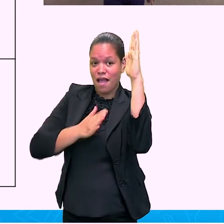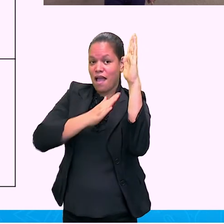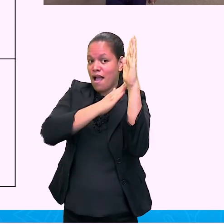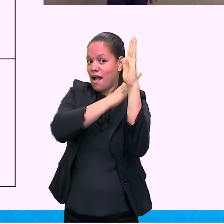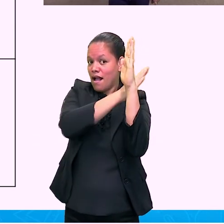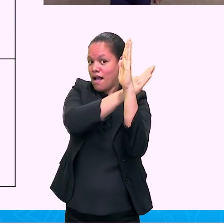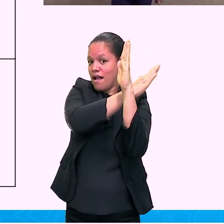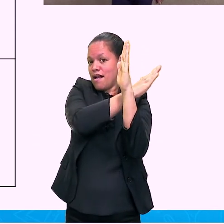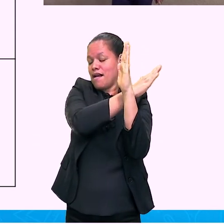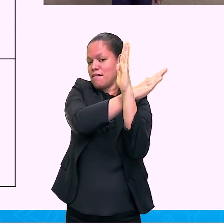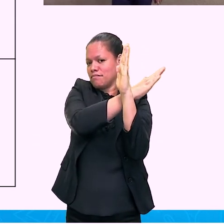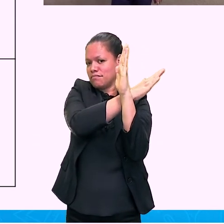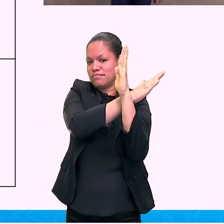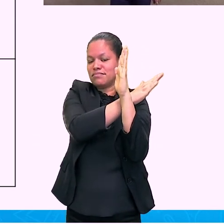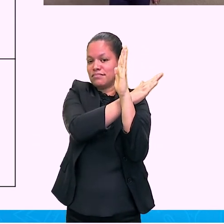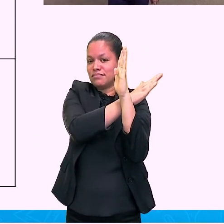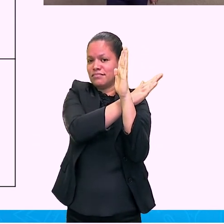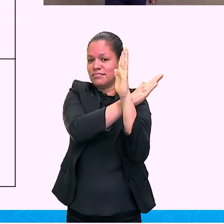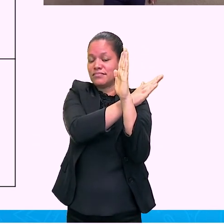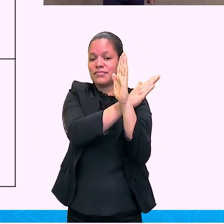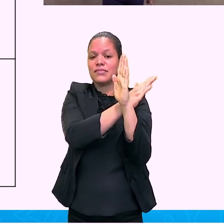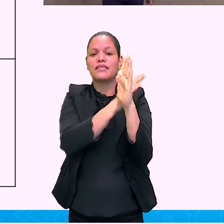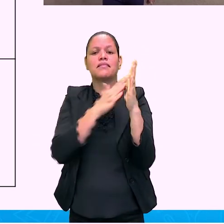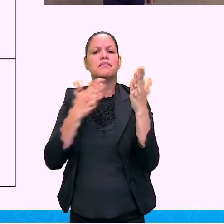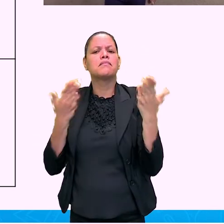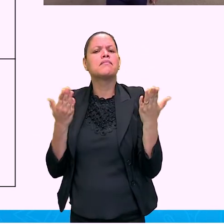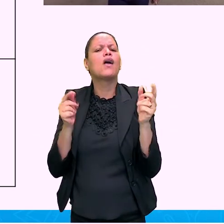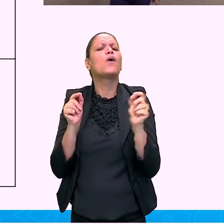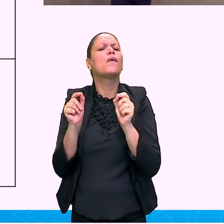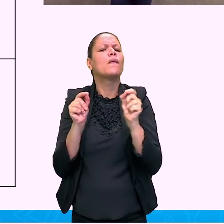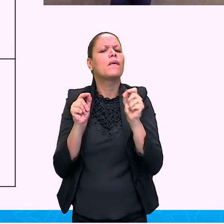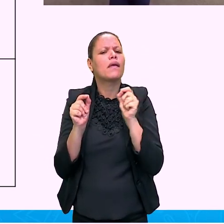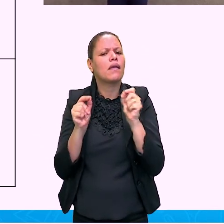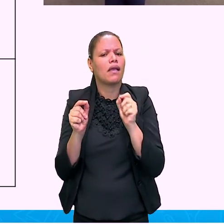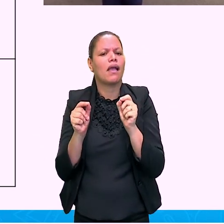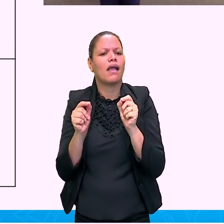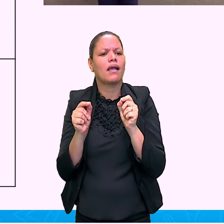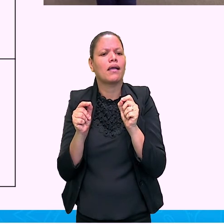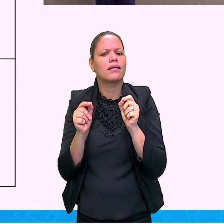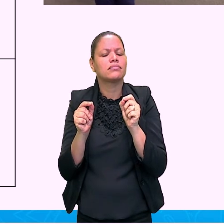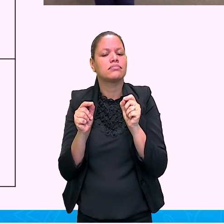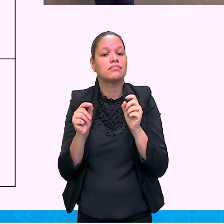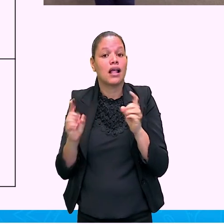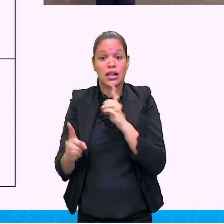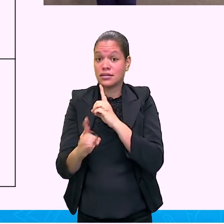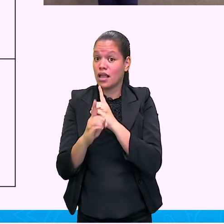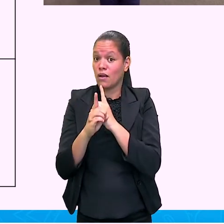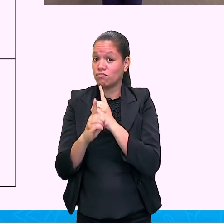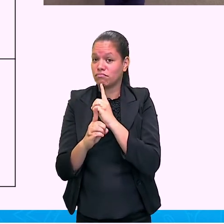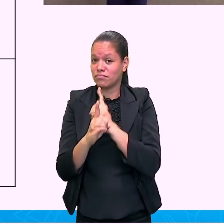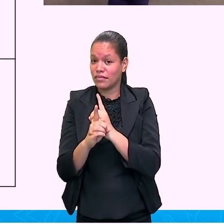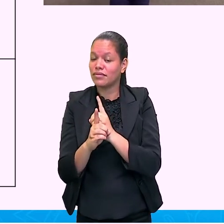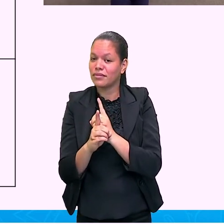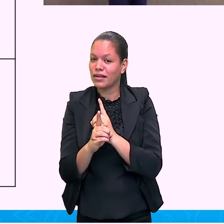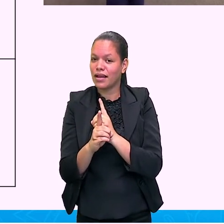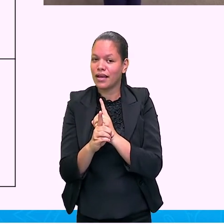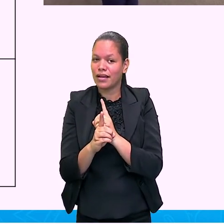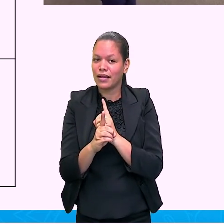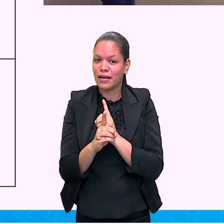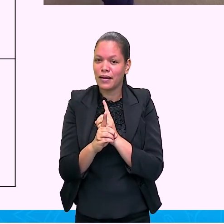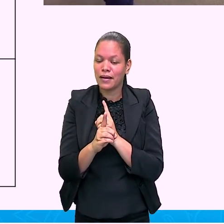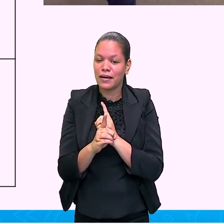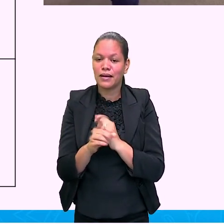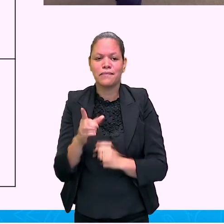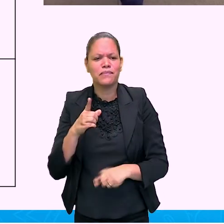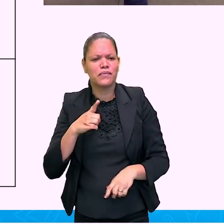ser concorrentes ou perpendiculares, pelo simples fato de ter um ponto em comum e se cruzarem. Então,